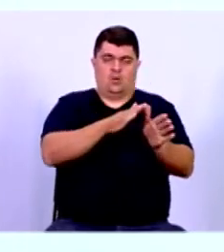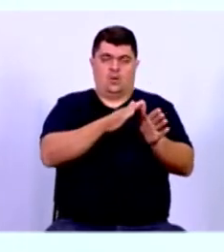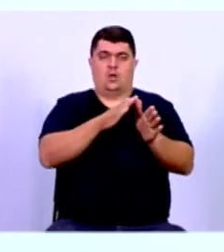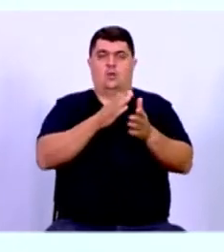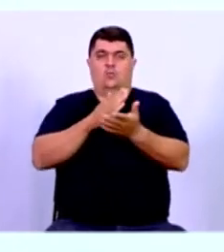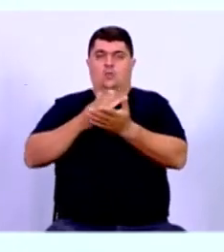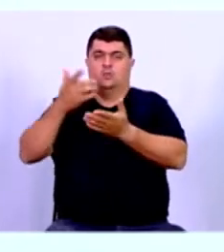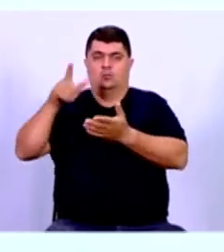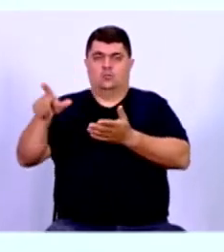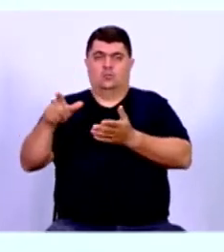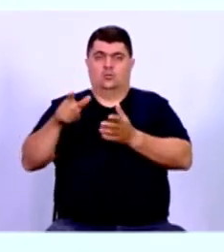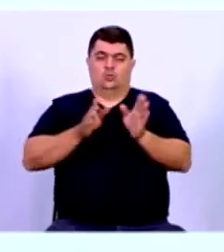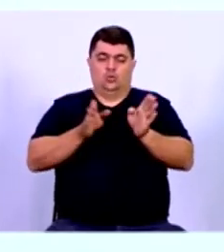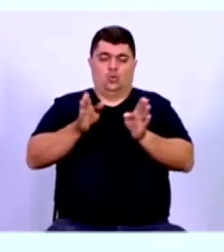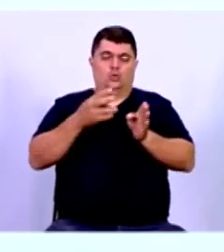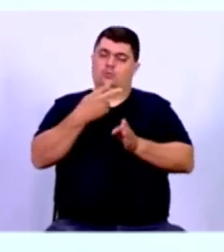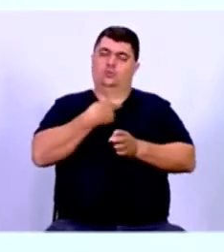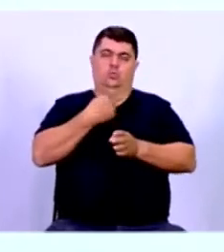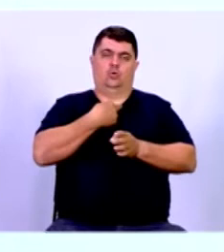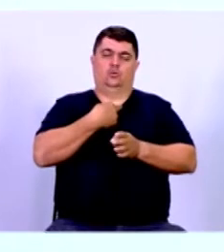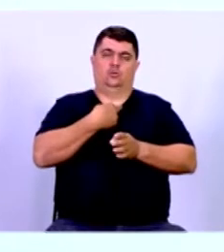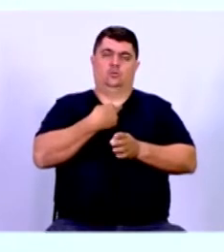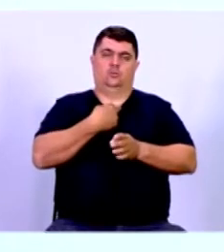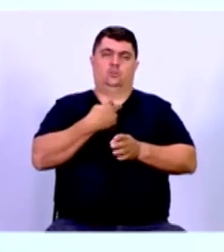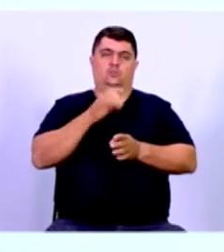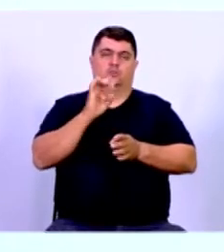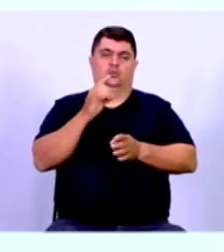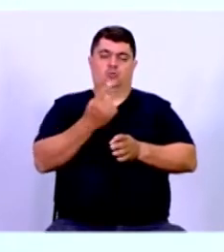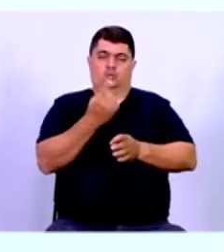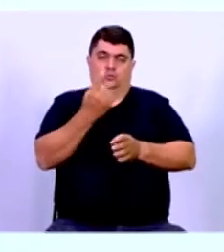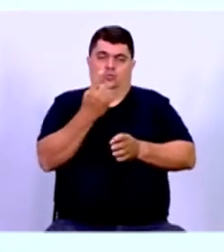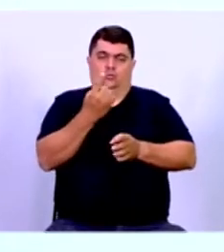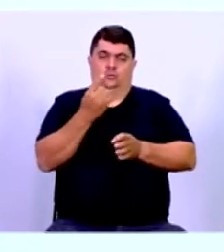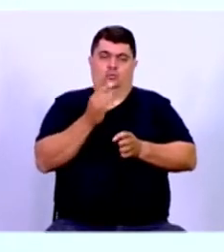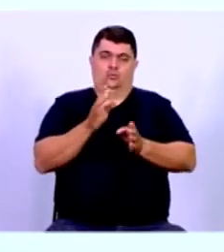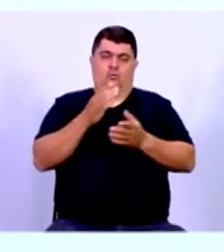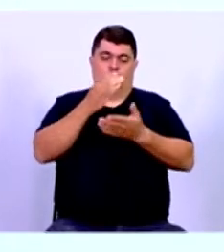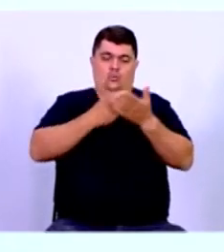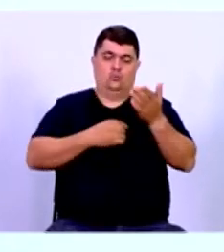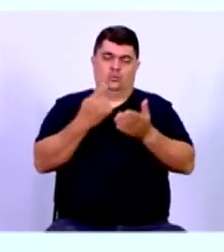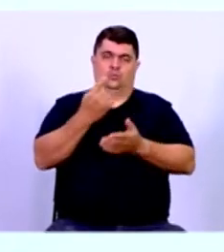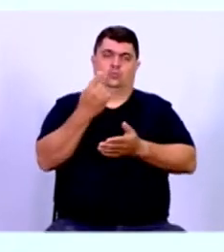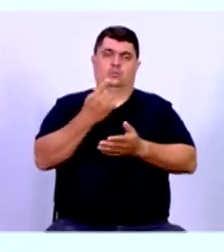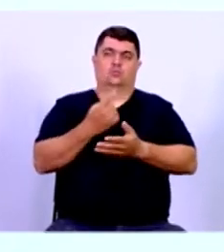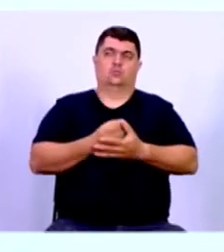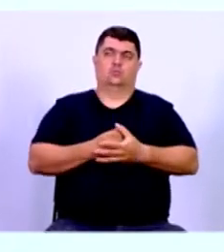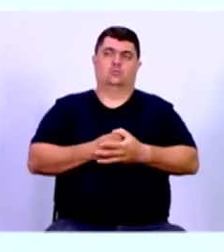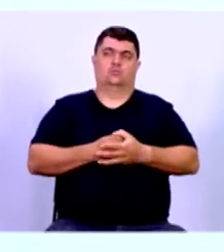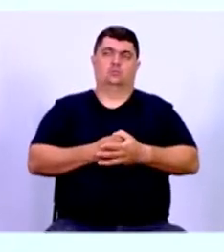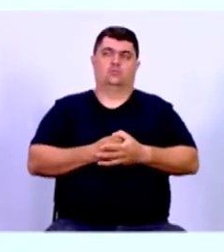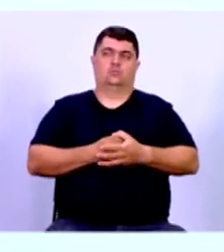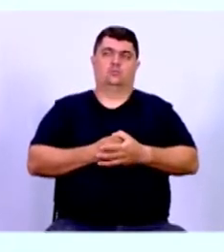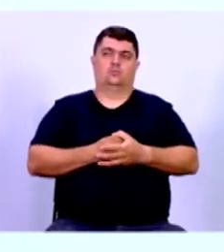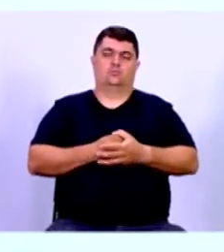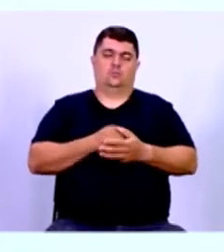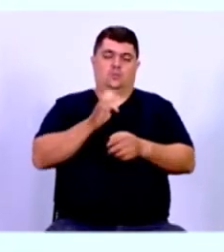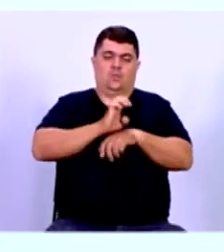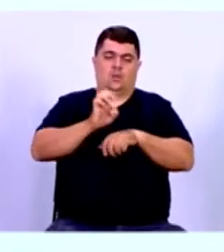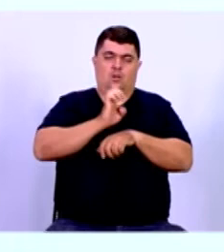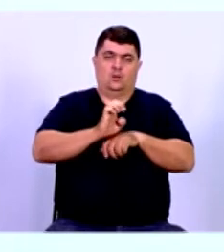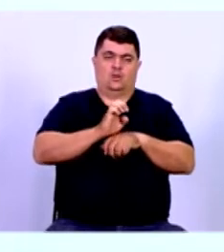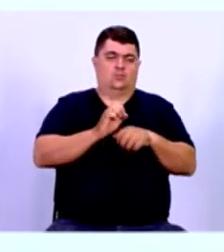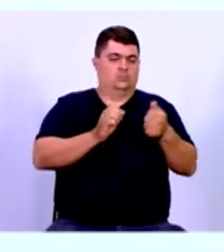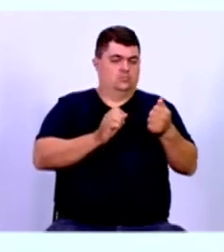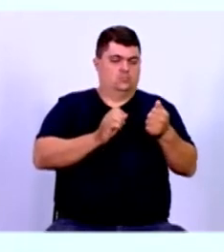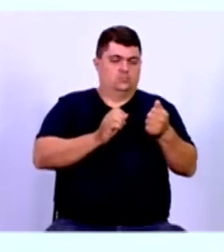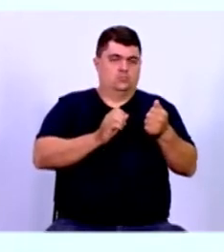tempo, concomitante, você não pode realizar 2 estágios. Só é possível um contrato de estágio por vez. Então, você está estagiando na empresa